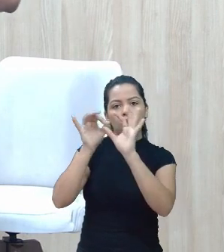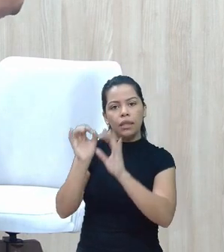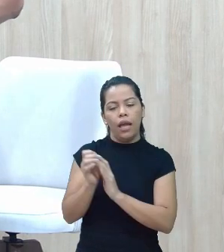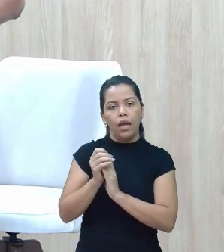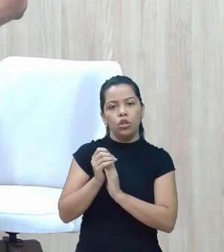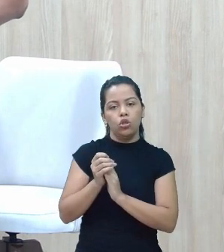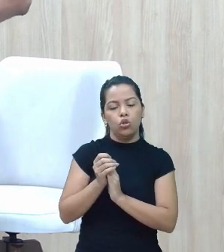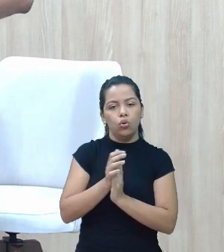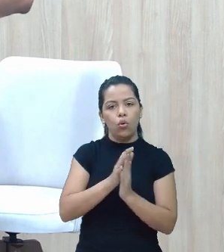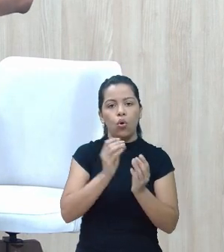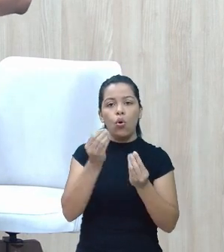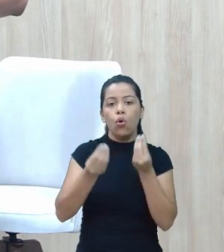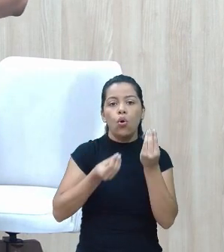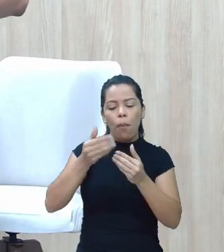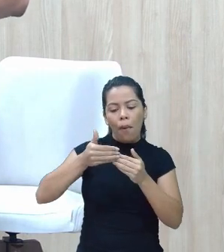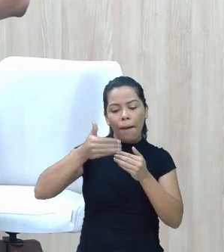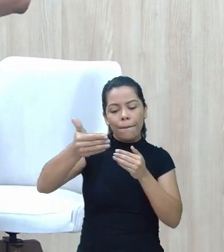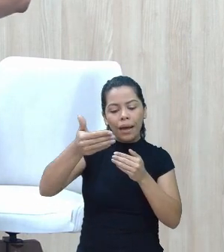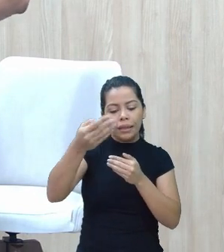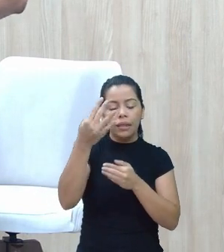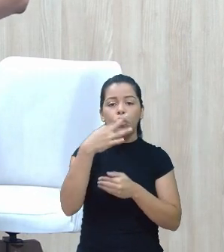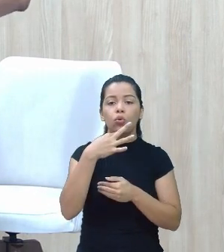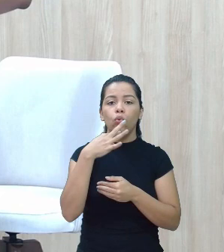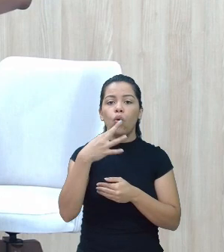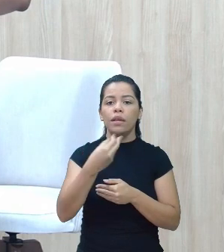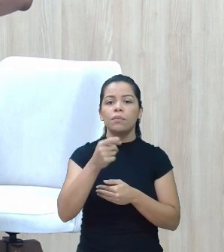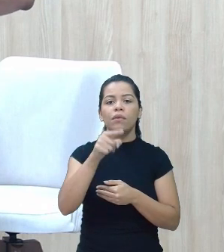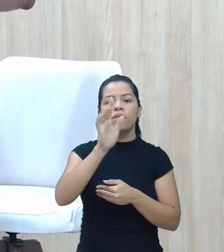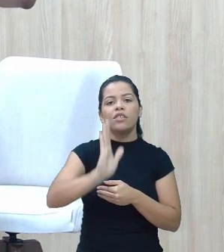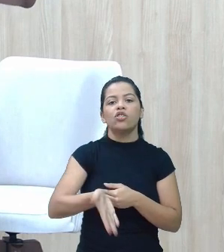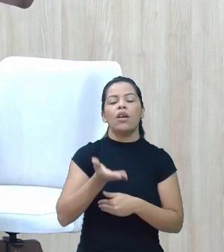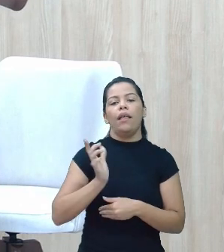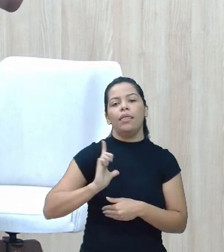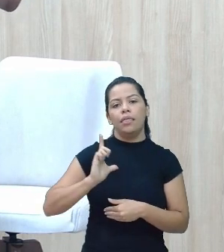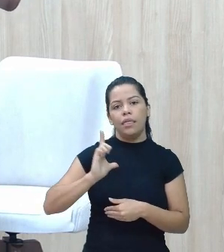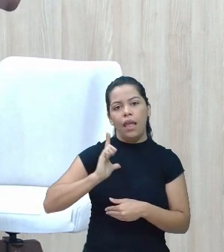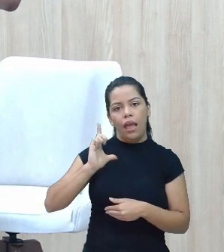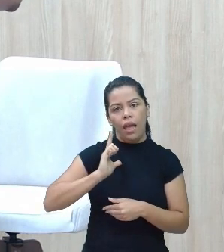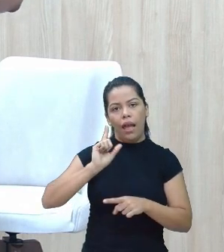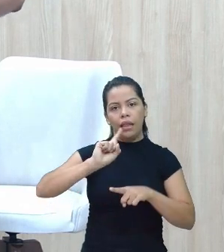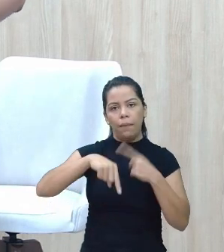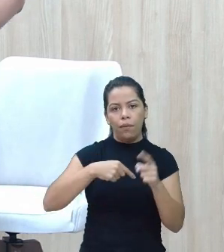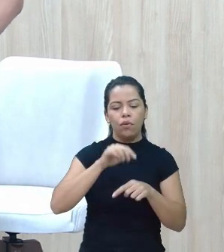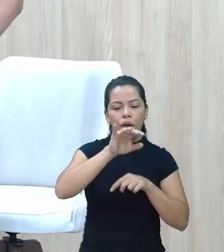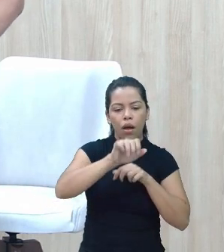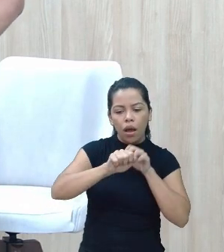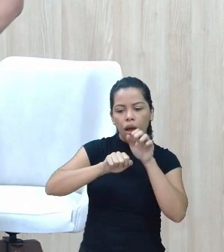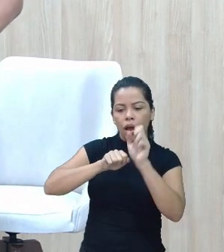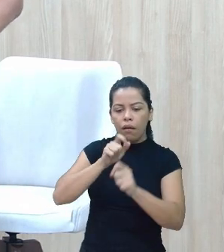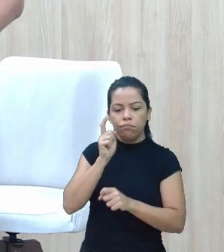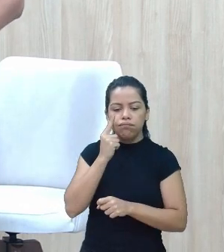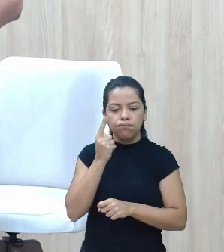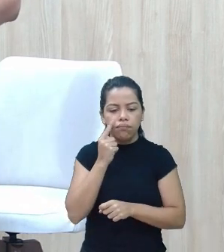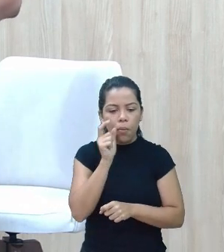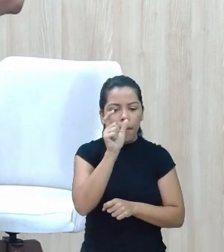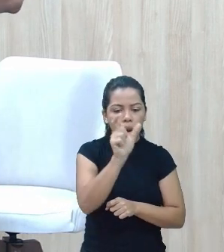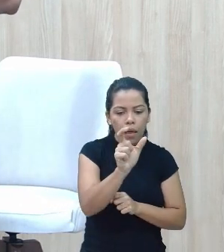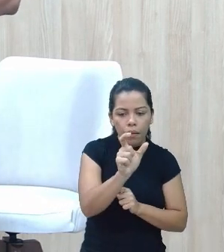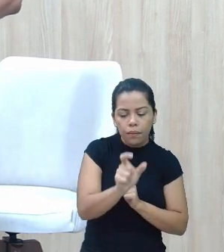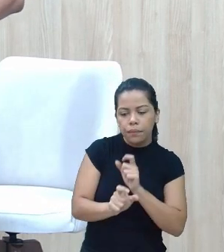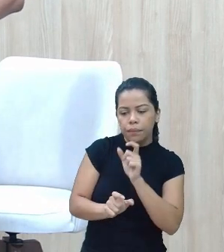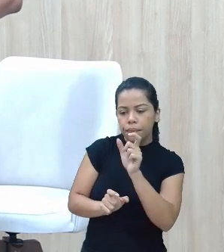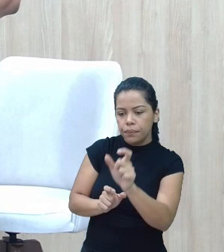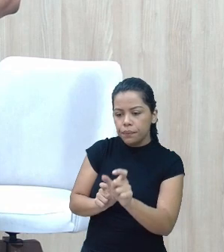e palavrinhas. Com esse conhecimento de regras e palavras, você começa a compreender algumas coisas,